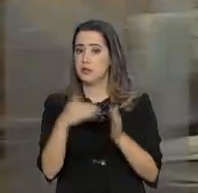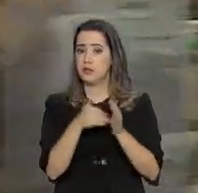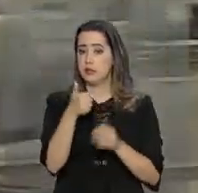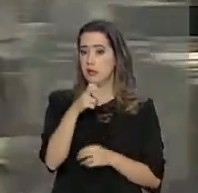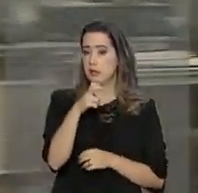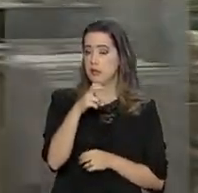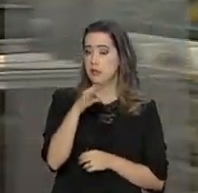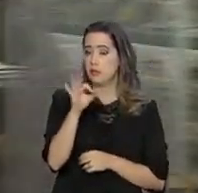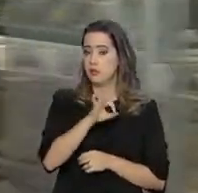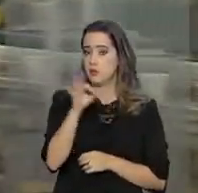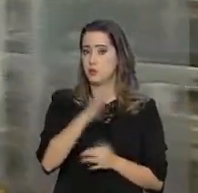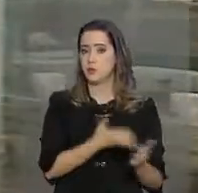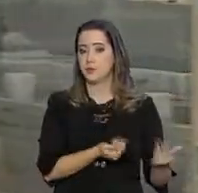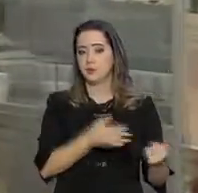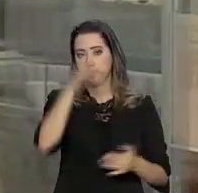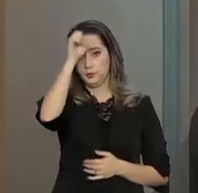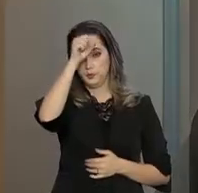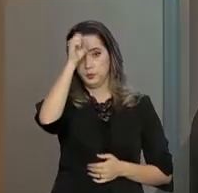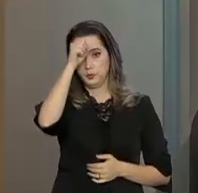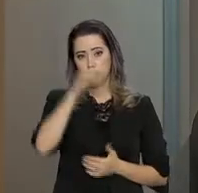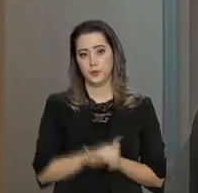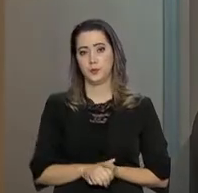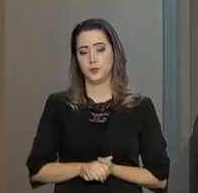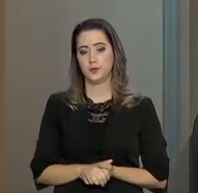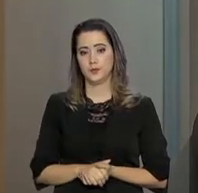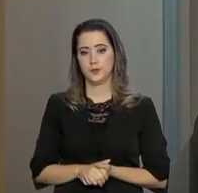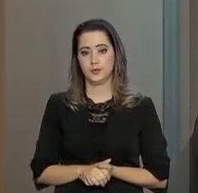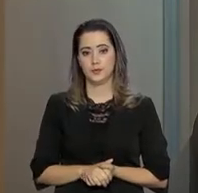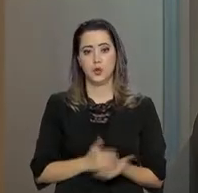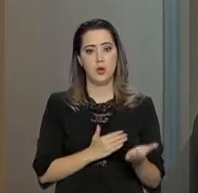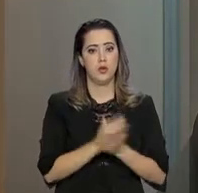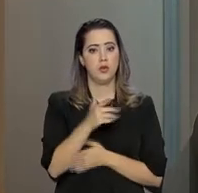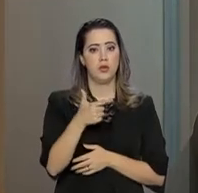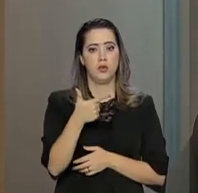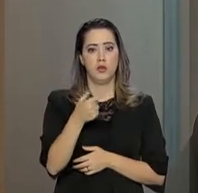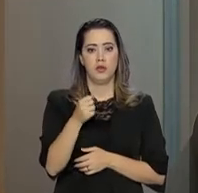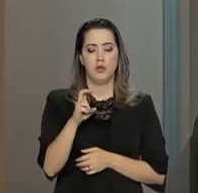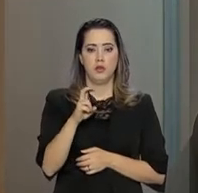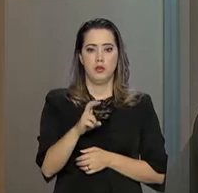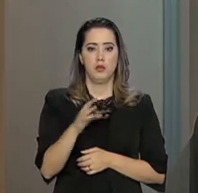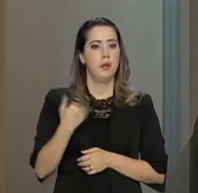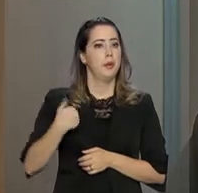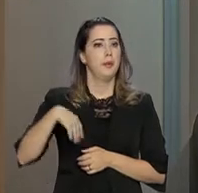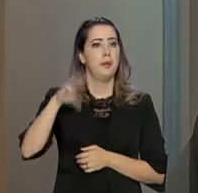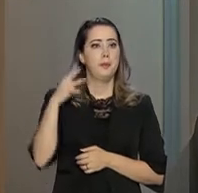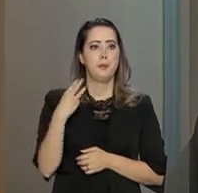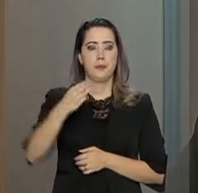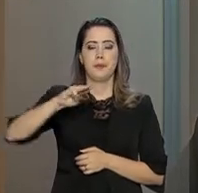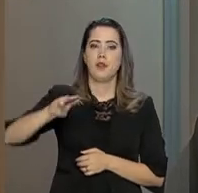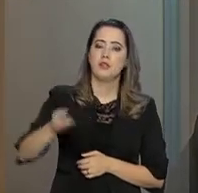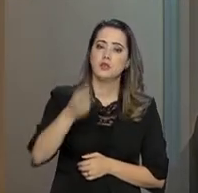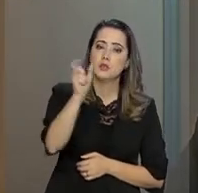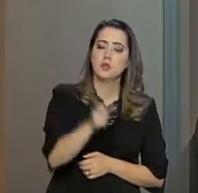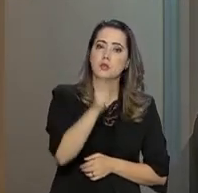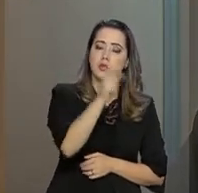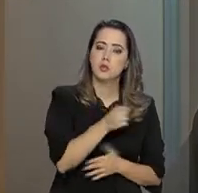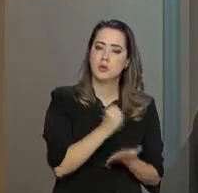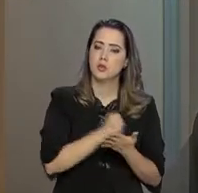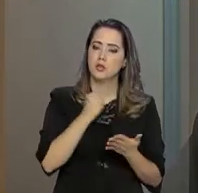15 por cento de jovens aprendizes desde 2005 - grupo mais de 3 milhões de jovens contratados